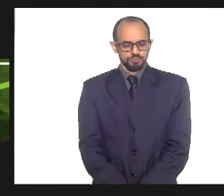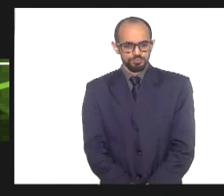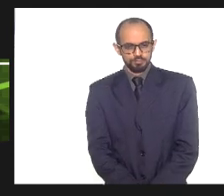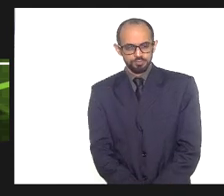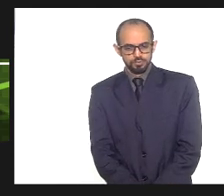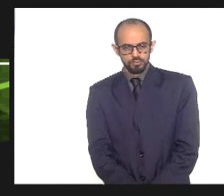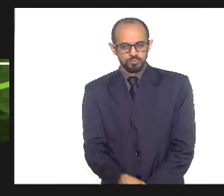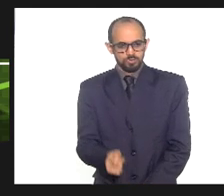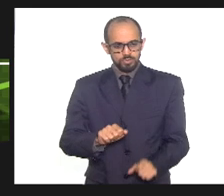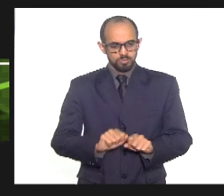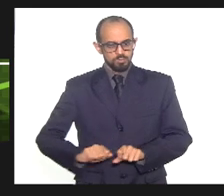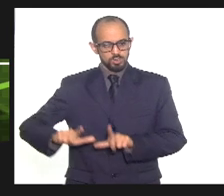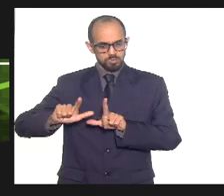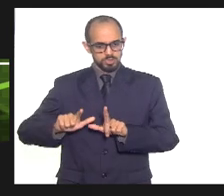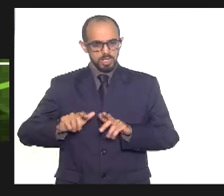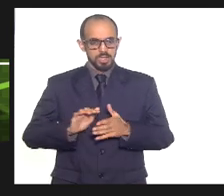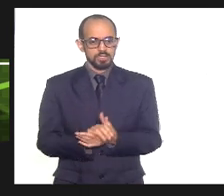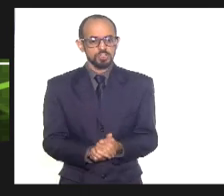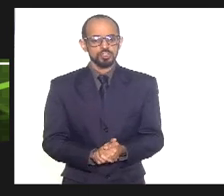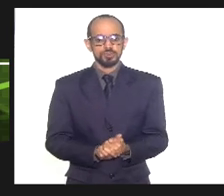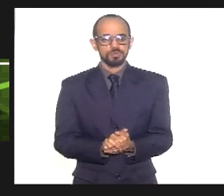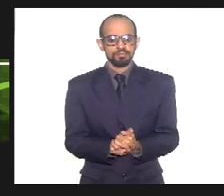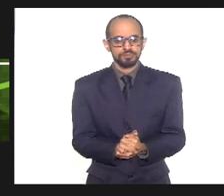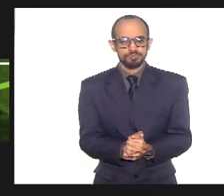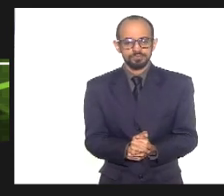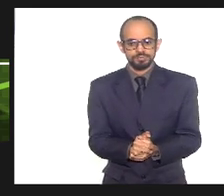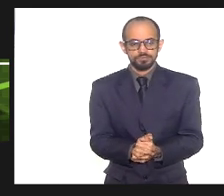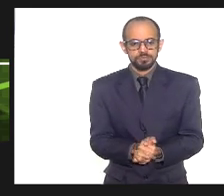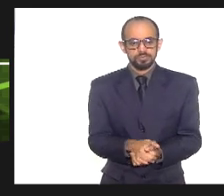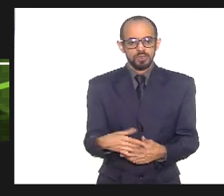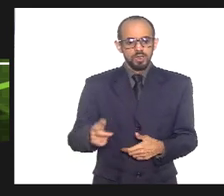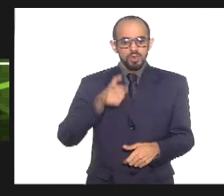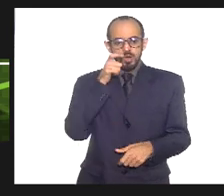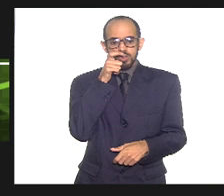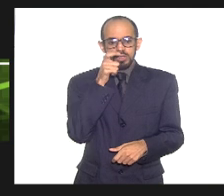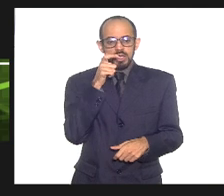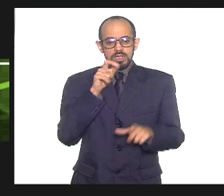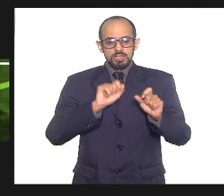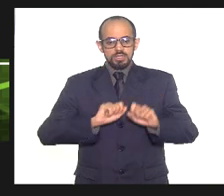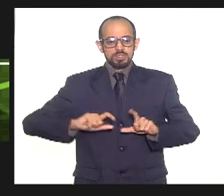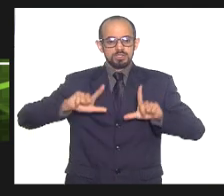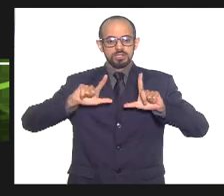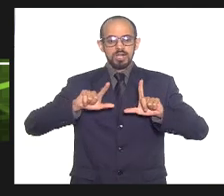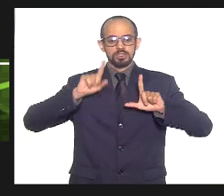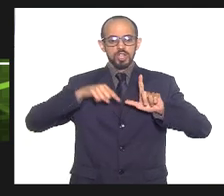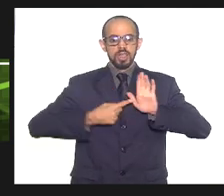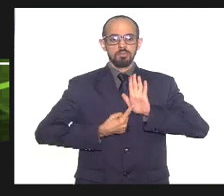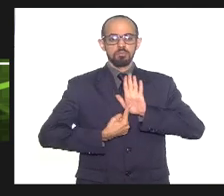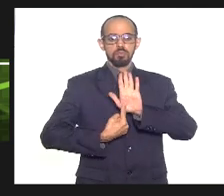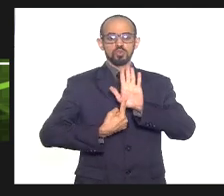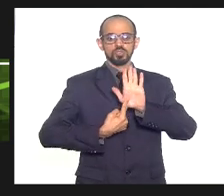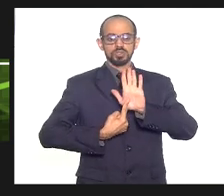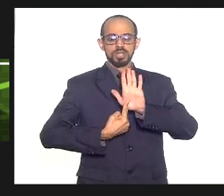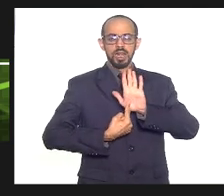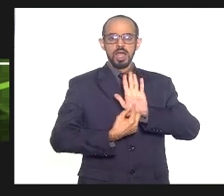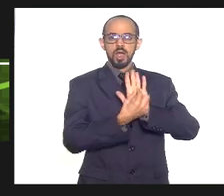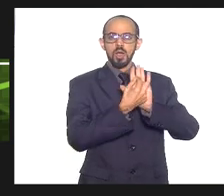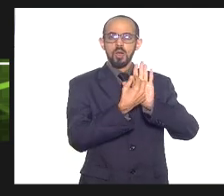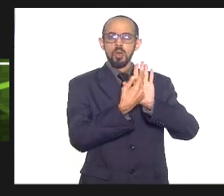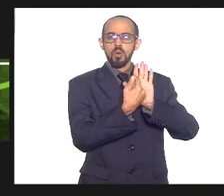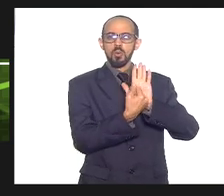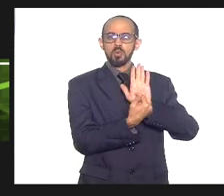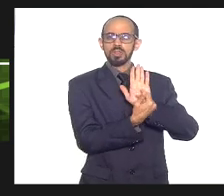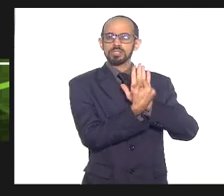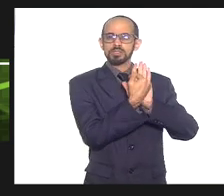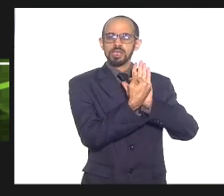Aline, o próximo slide. A intenção desse slide, primeiramente, é colocar em perspectiva geográfica o portfólio que